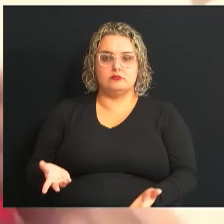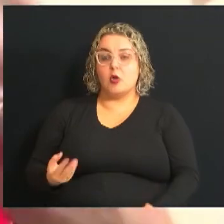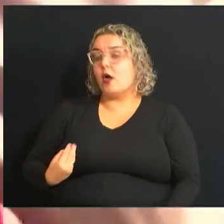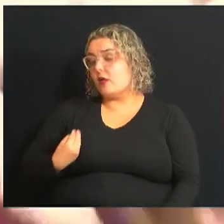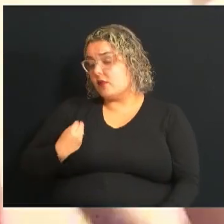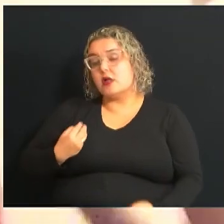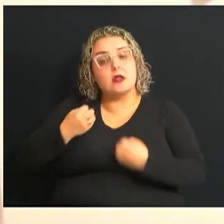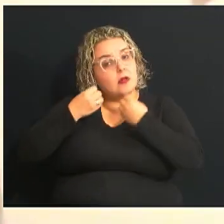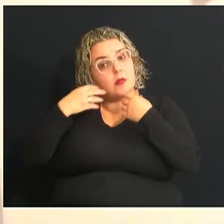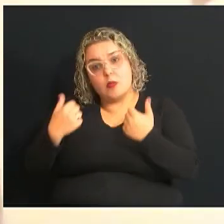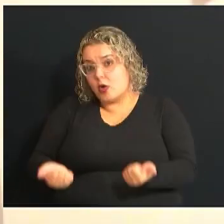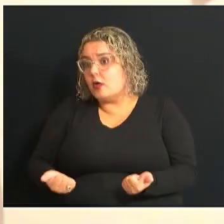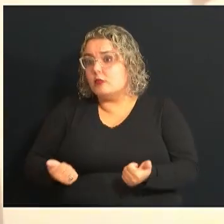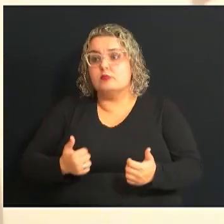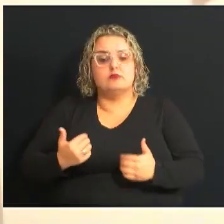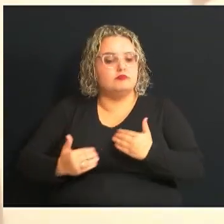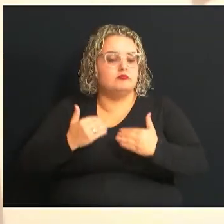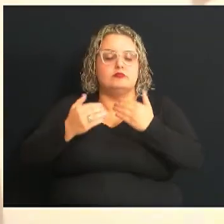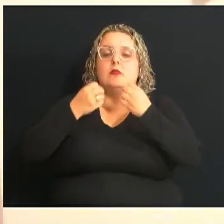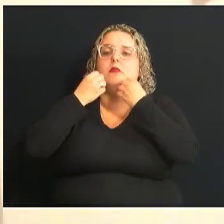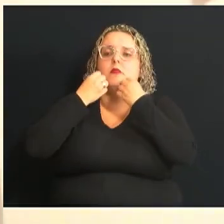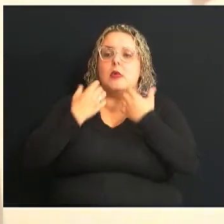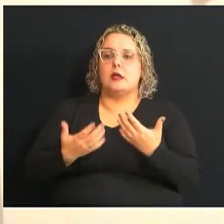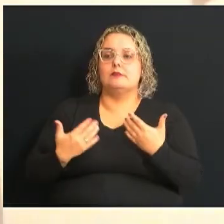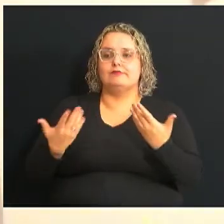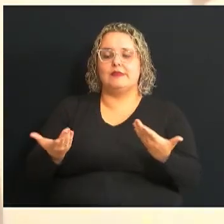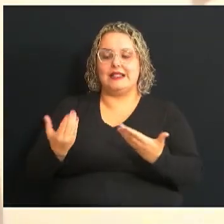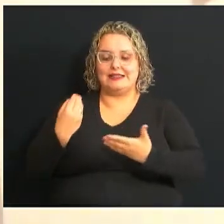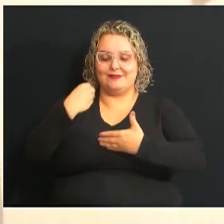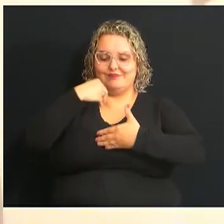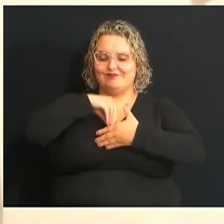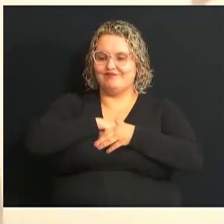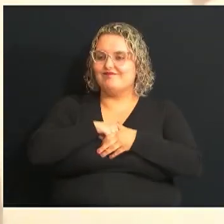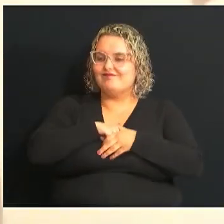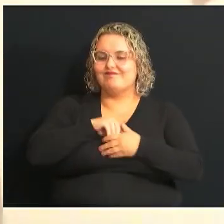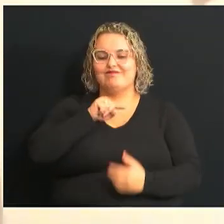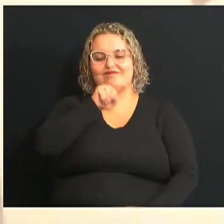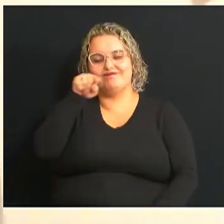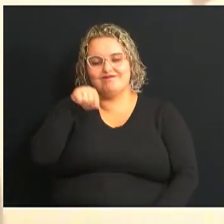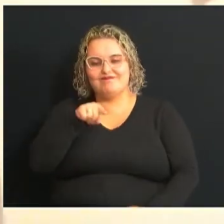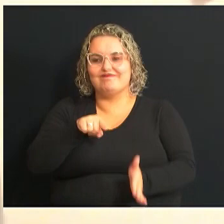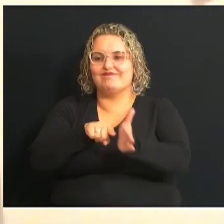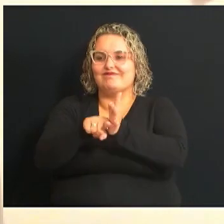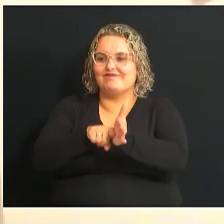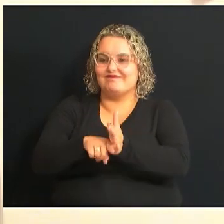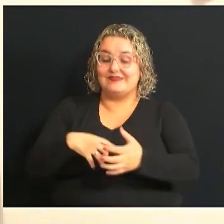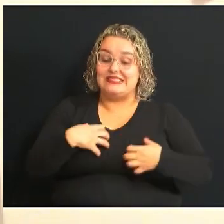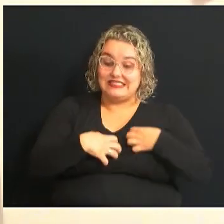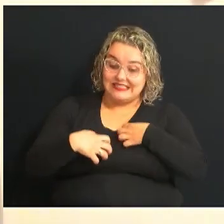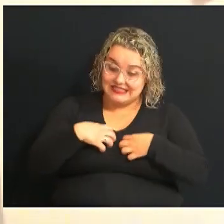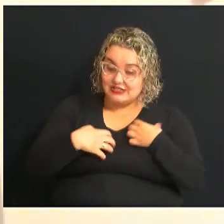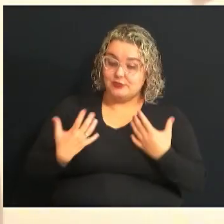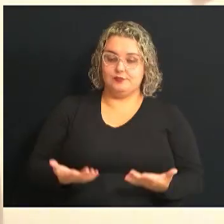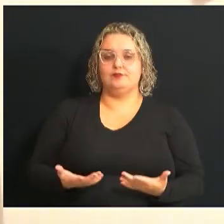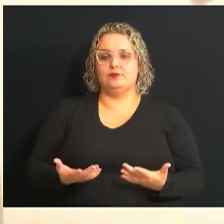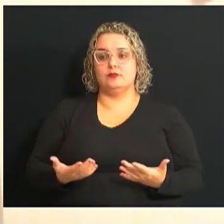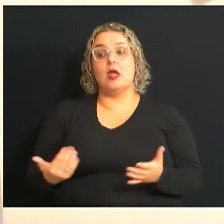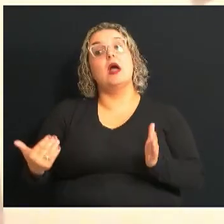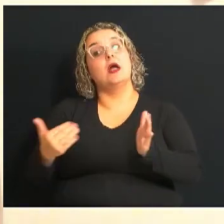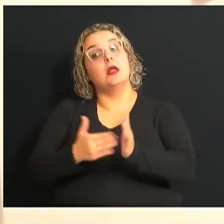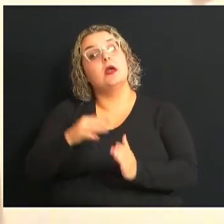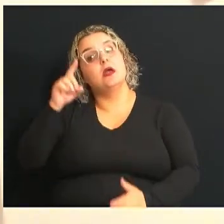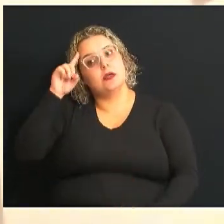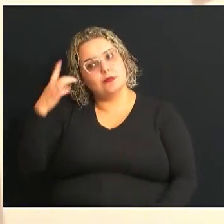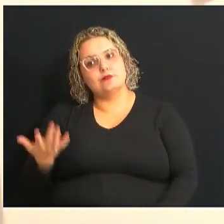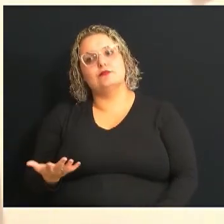boa, a vida estava fluindo bem, mas internamente eu tinha muitos questionamentos, eu tinha muitas inquietações. E até que um dia eu